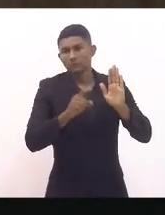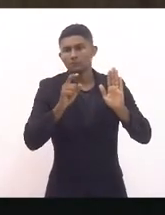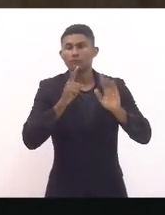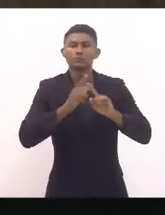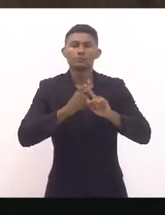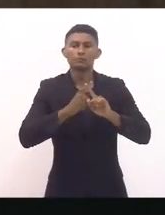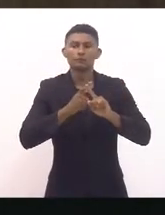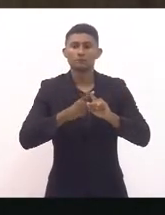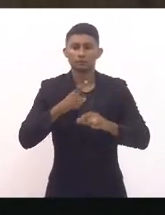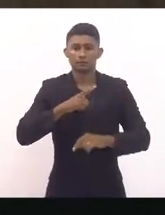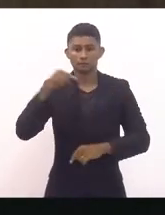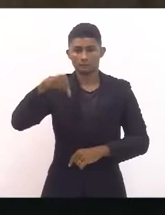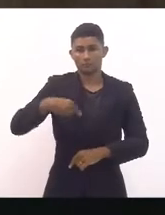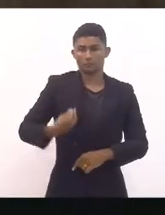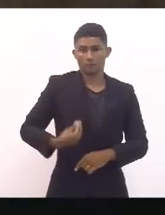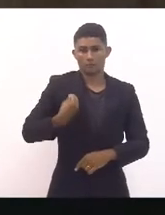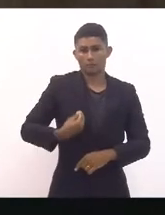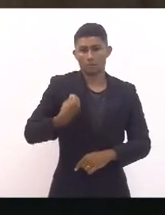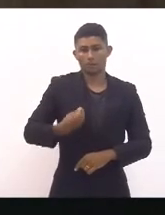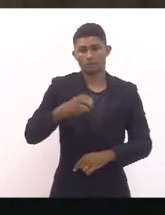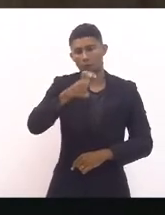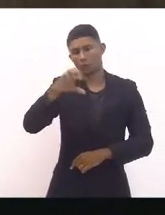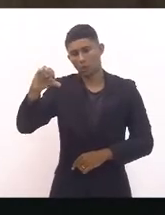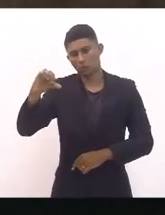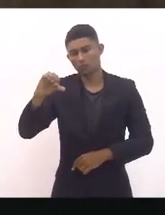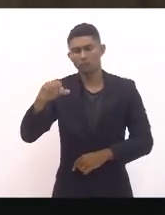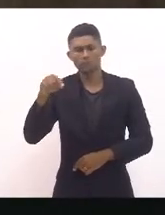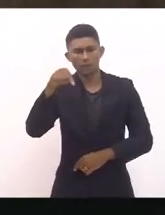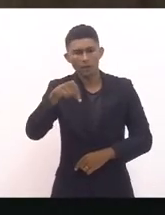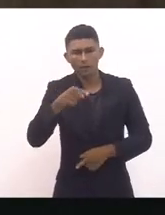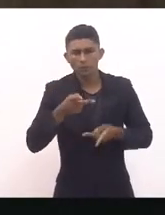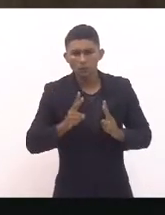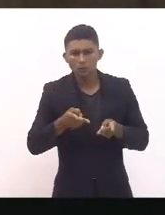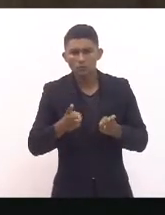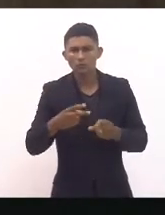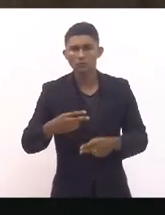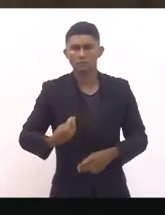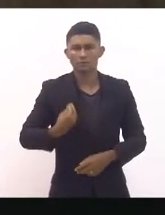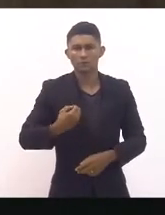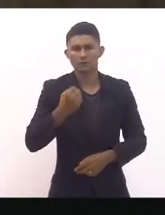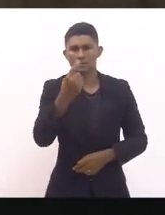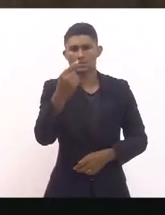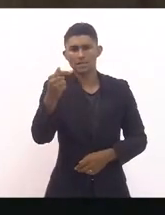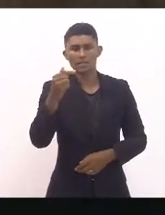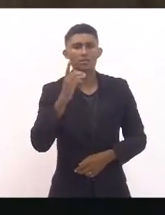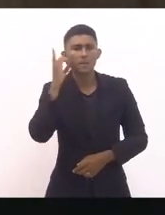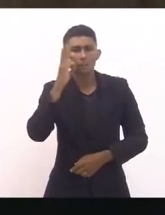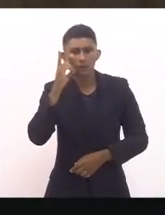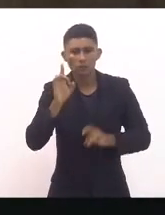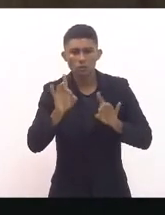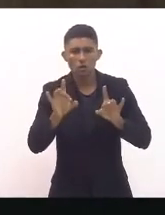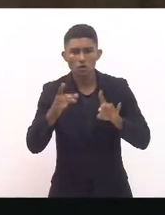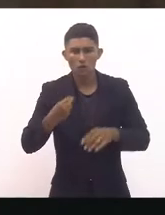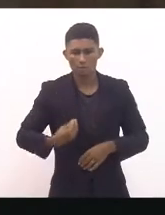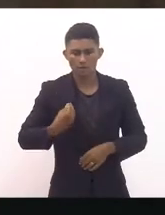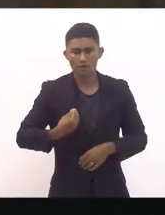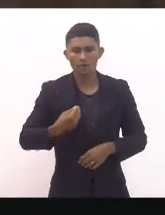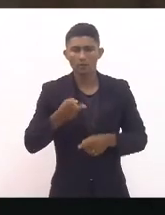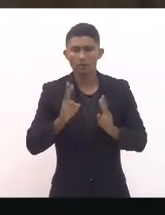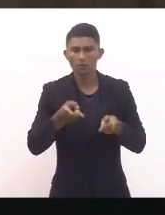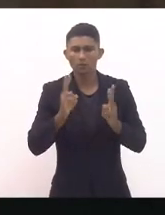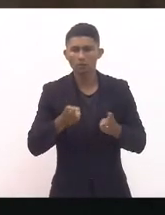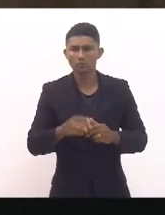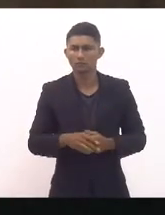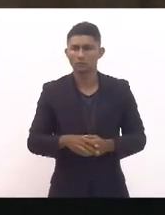59 presenças, só tem 17 em plenário. 17 em plenário. Se a